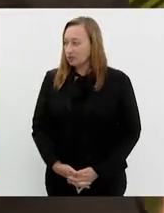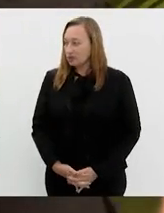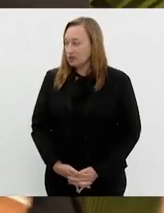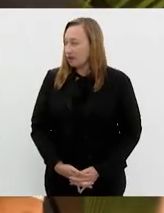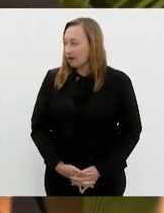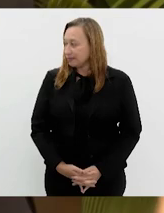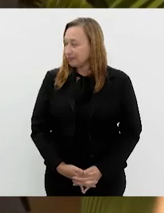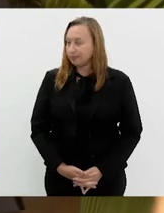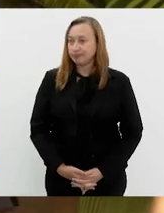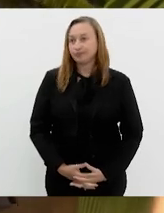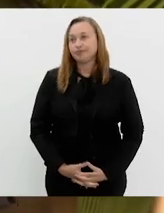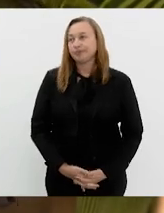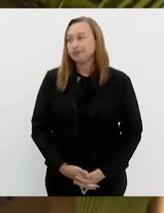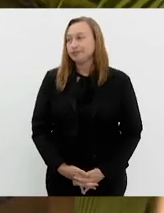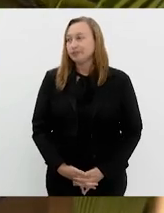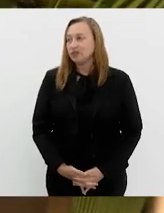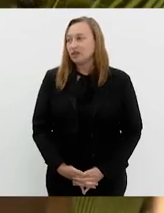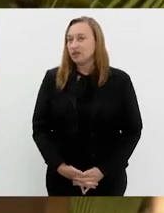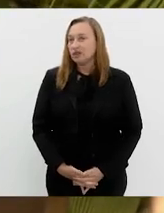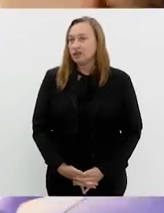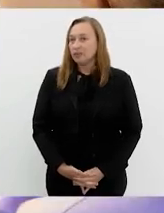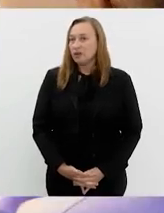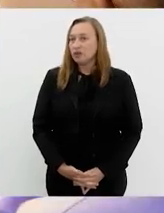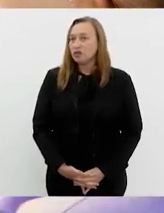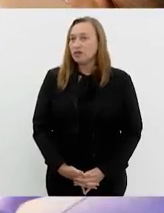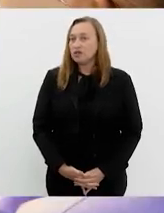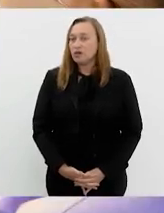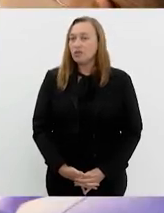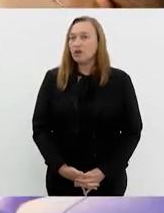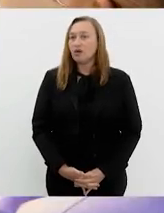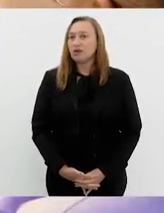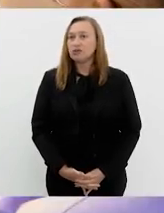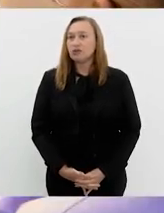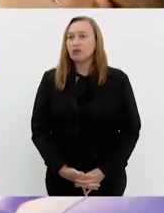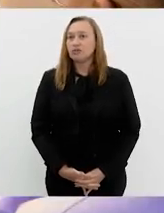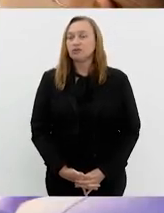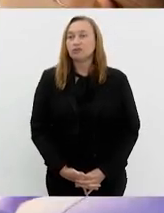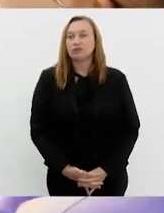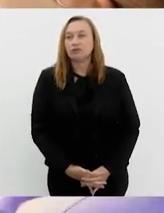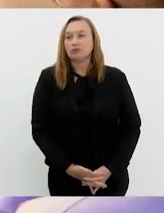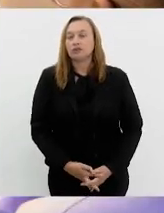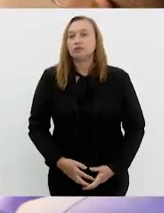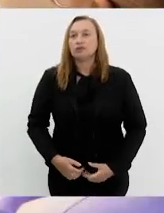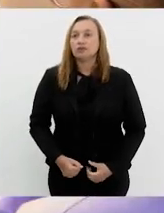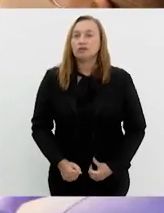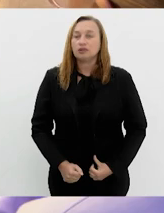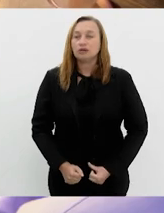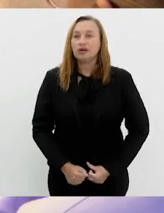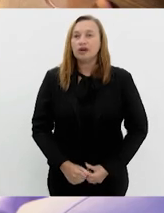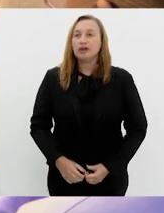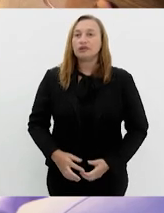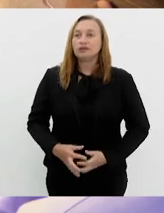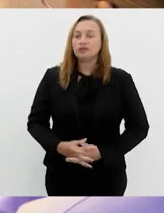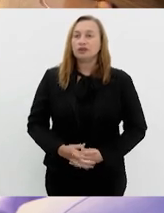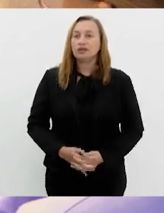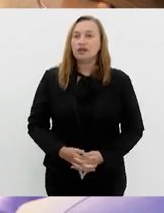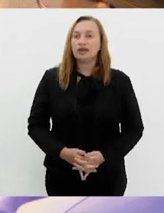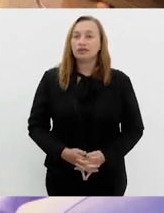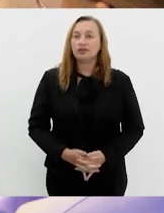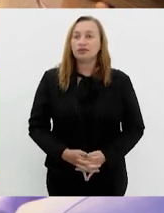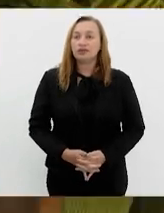comitê Obrigado Henrique muito bem temos que eh anunciar que